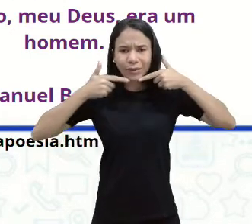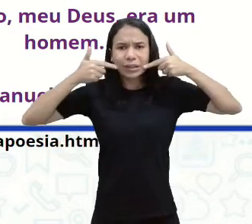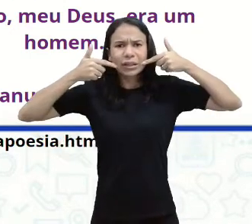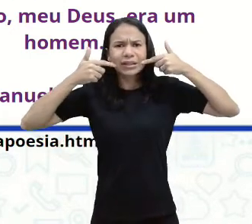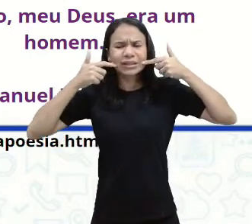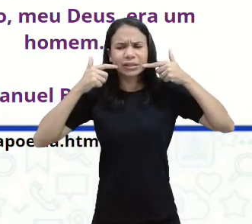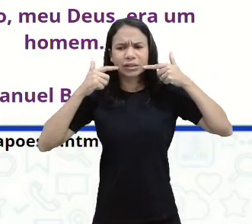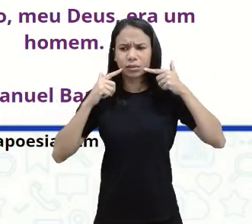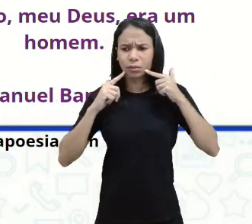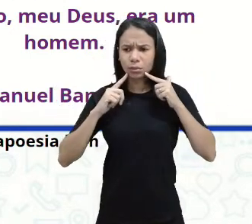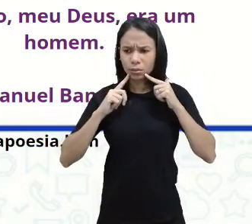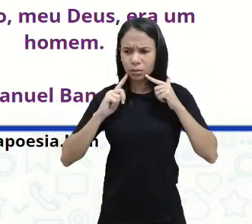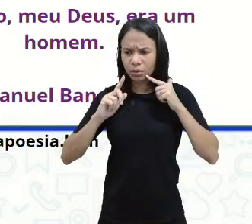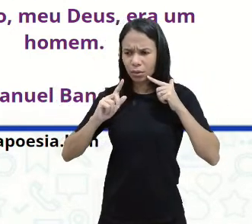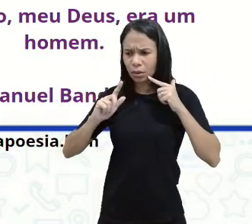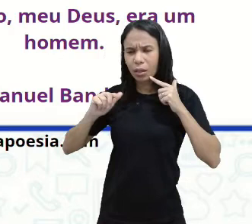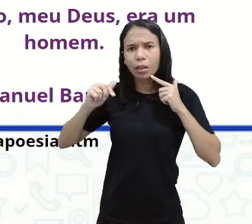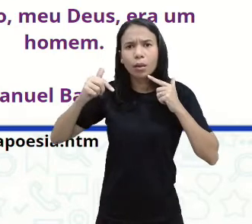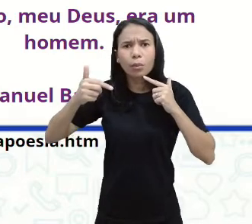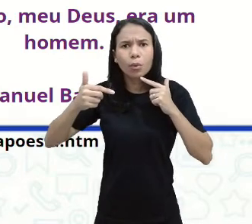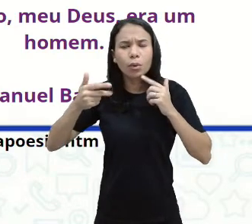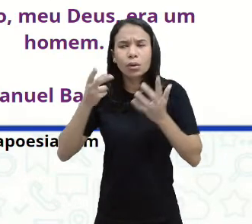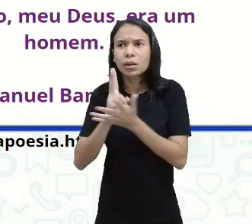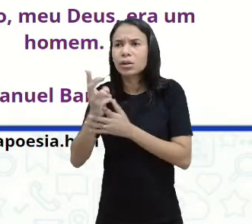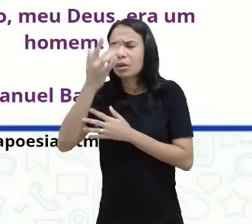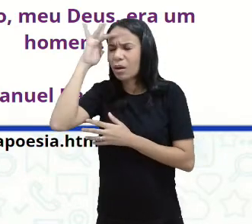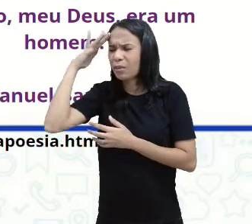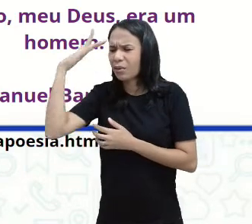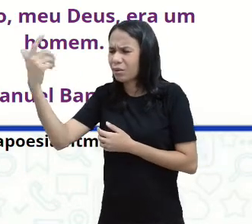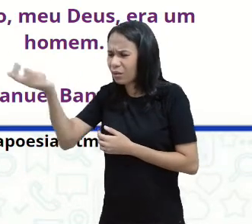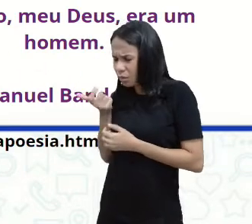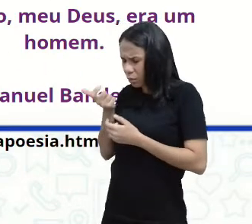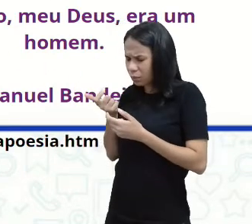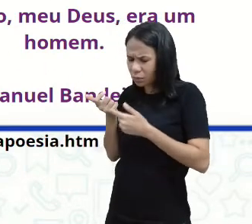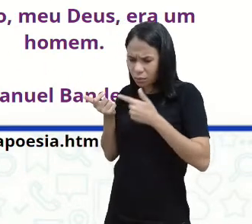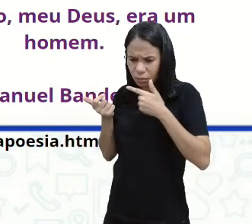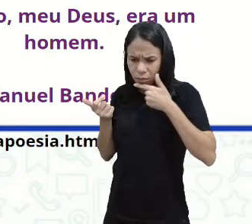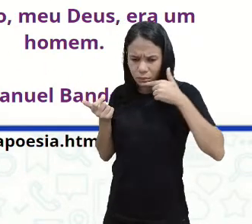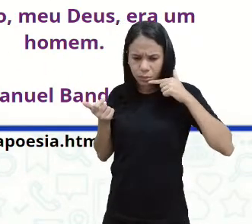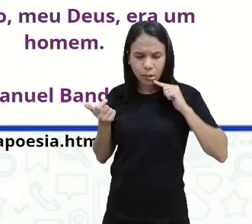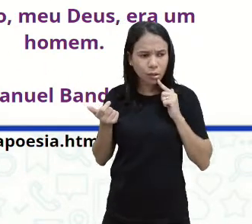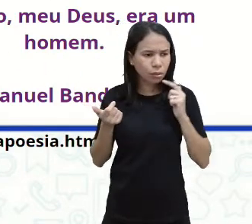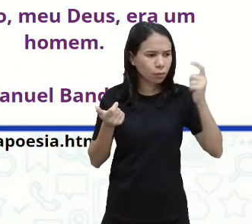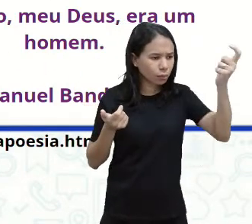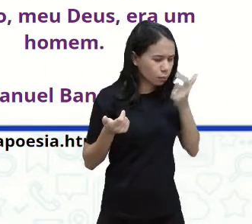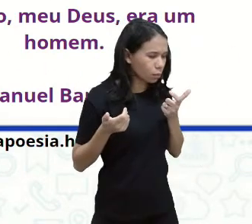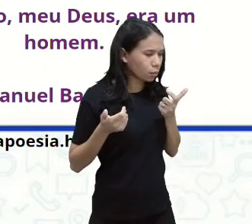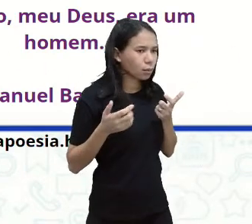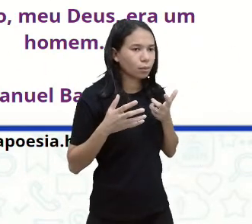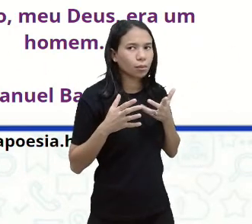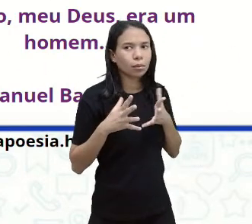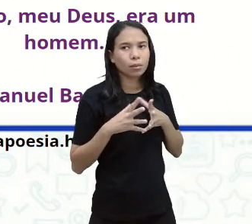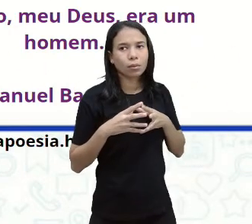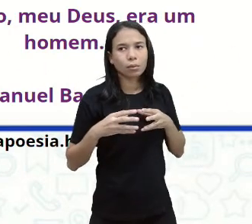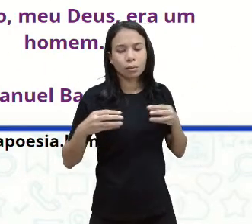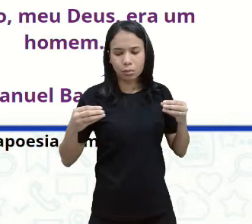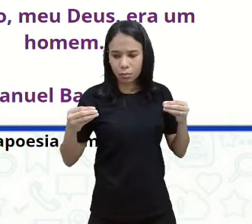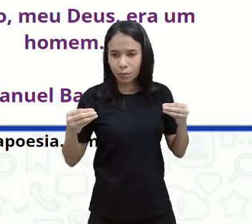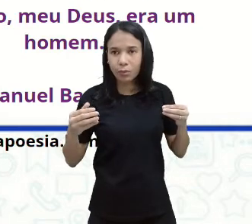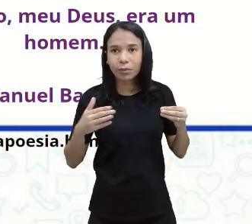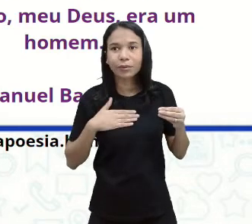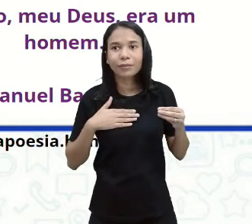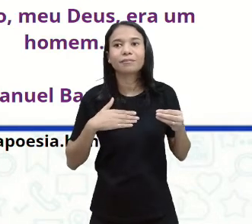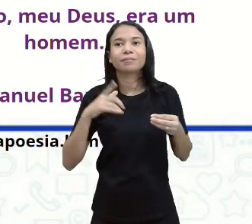tinha. Depois, a cada vez que me mataram, foram levando qualquer coisa de mim. O outro,